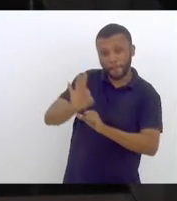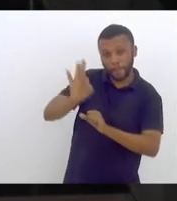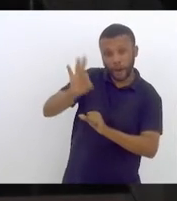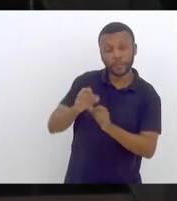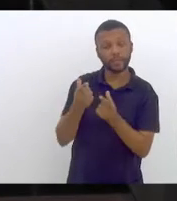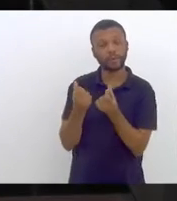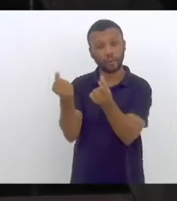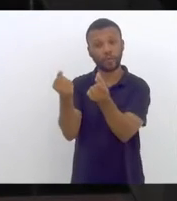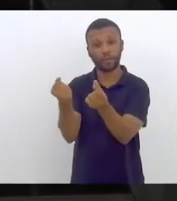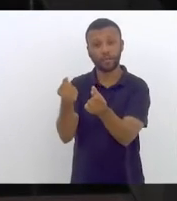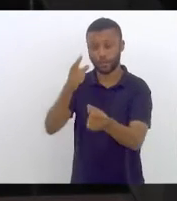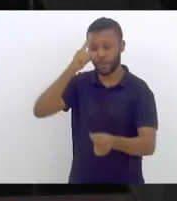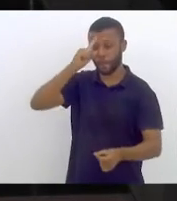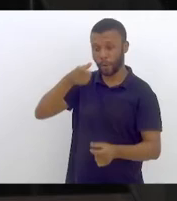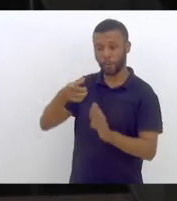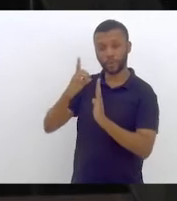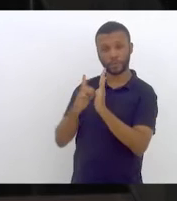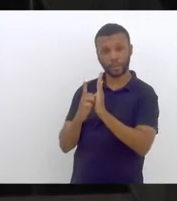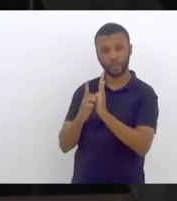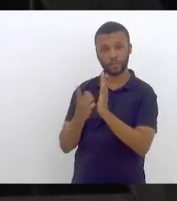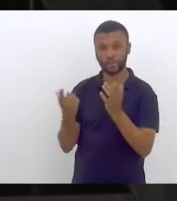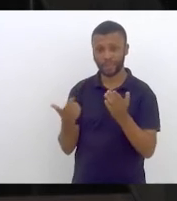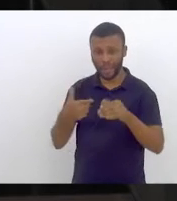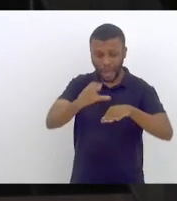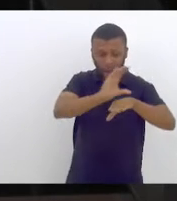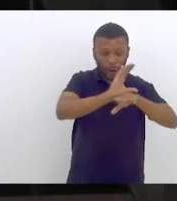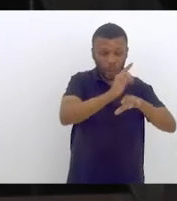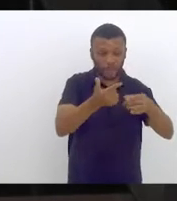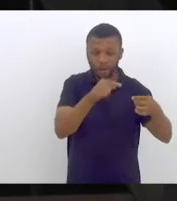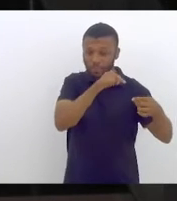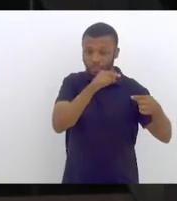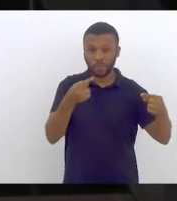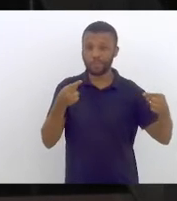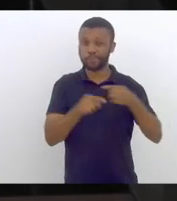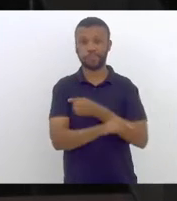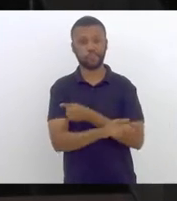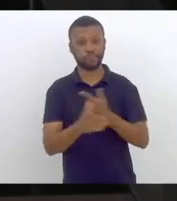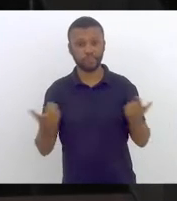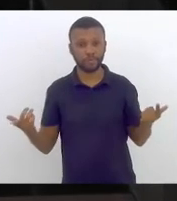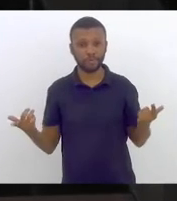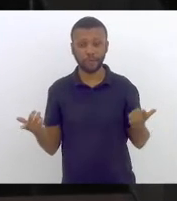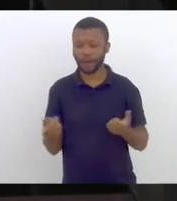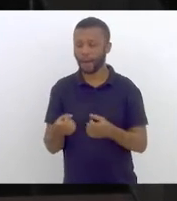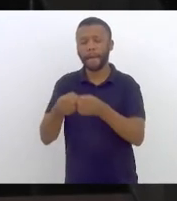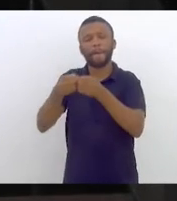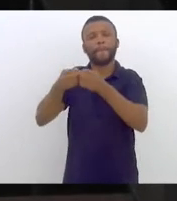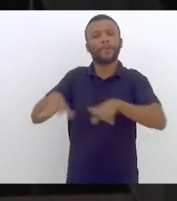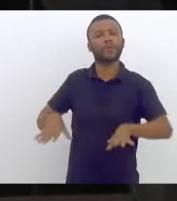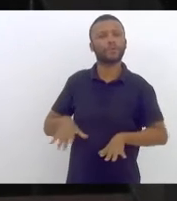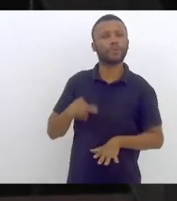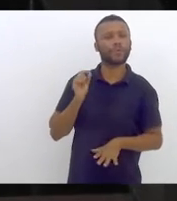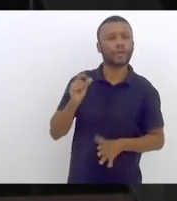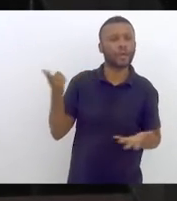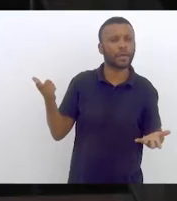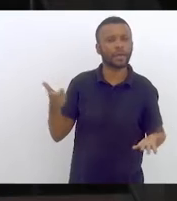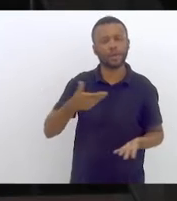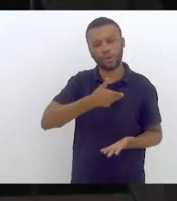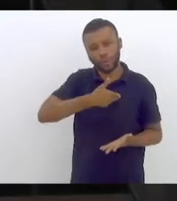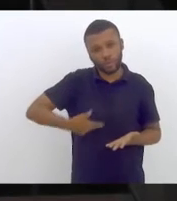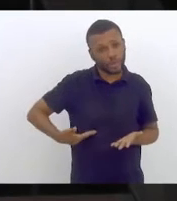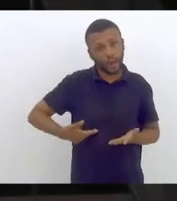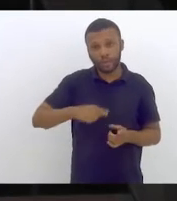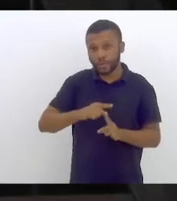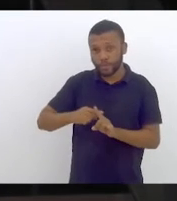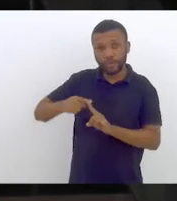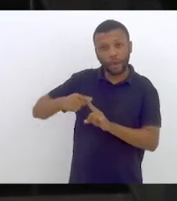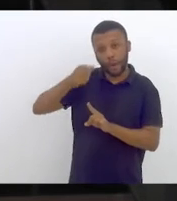decreto, também inconstitucional. E quem tem prejuízo com isso? O Estado e também